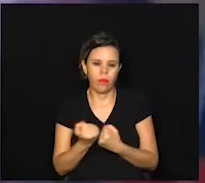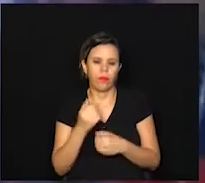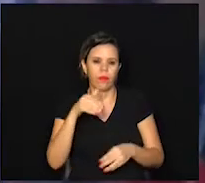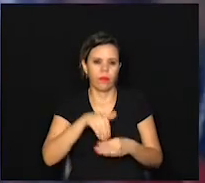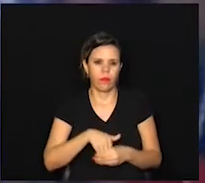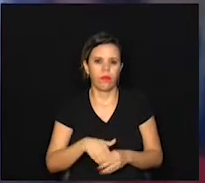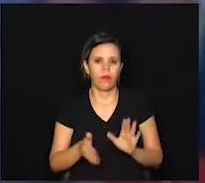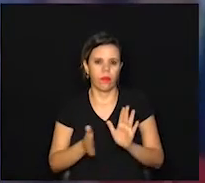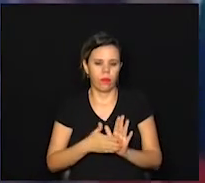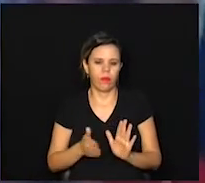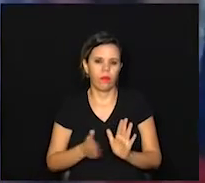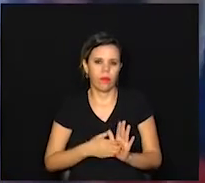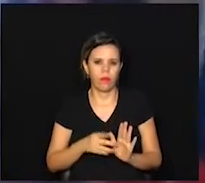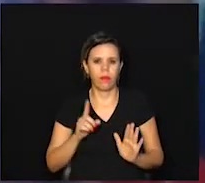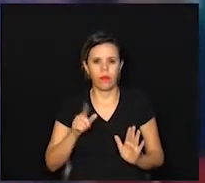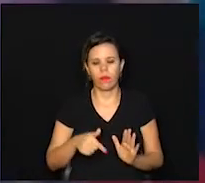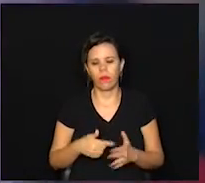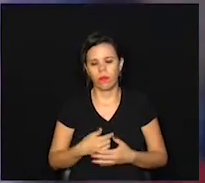proposições que eram